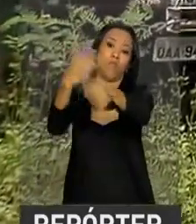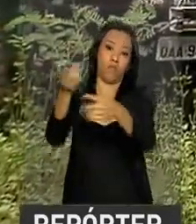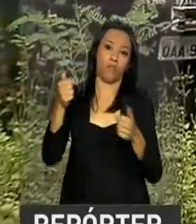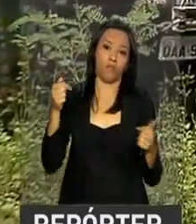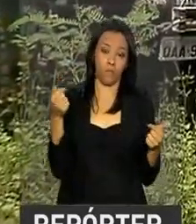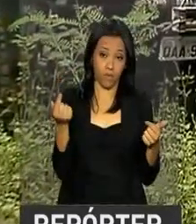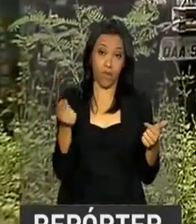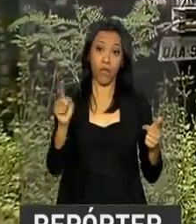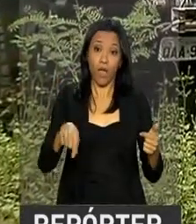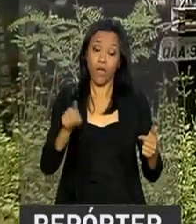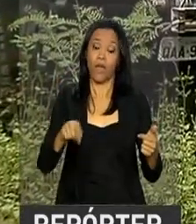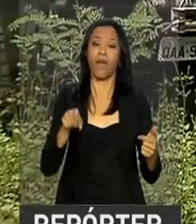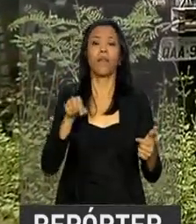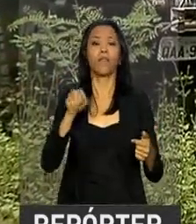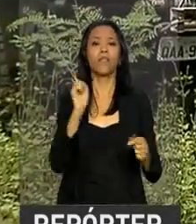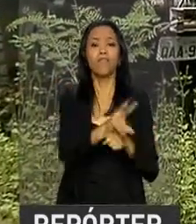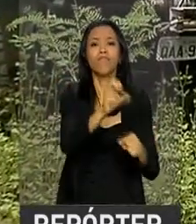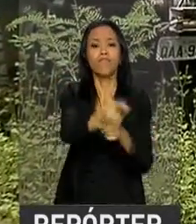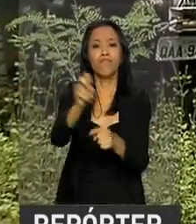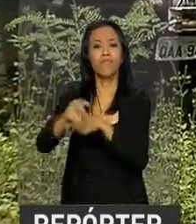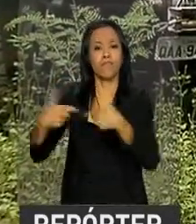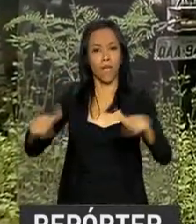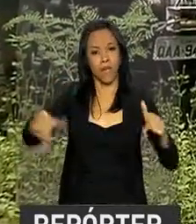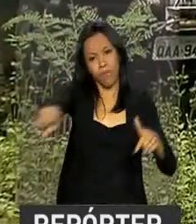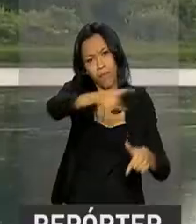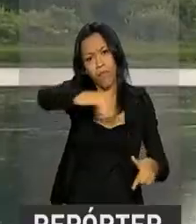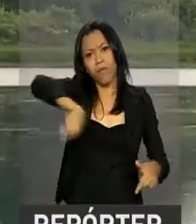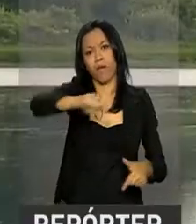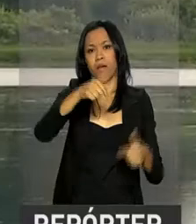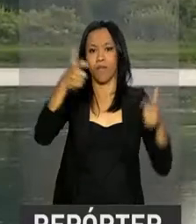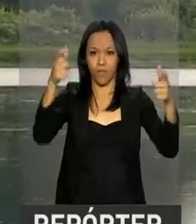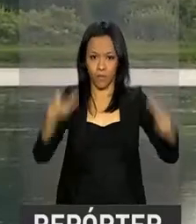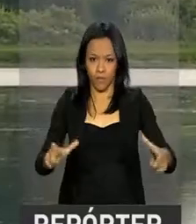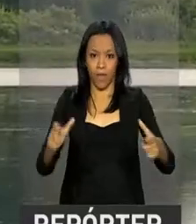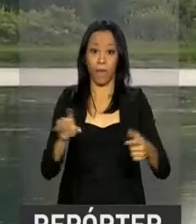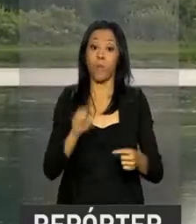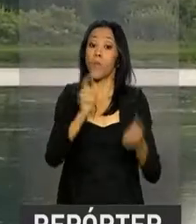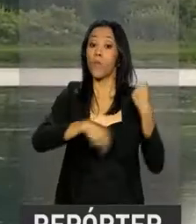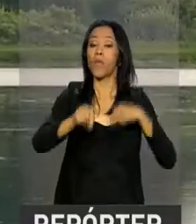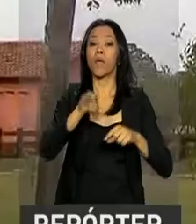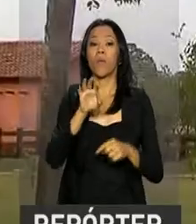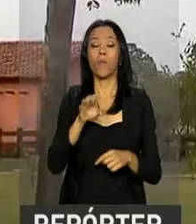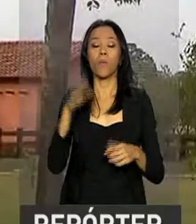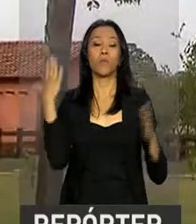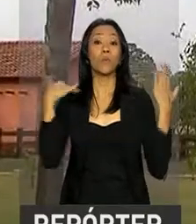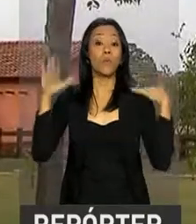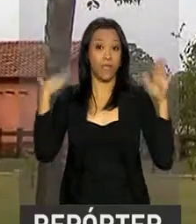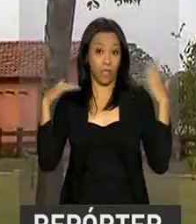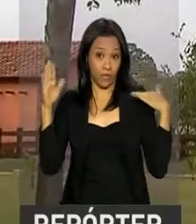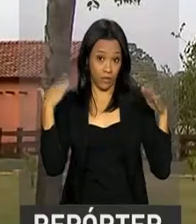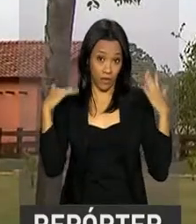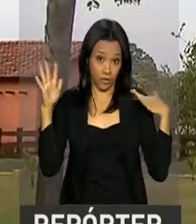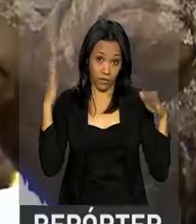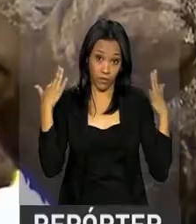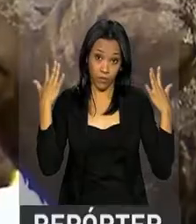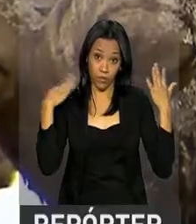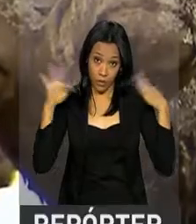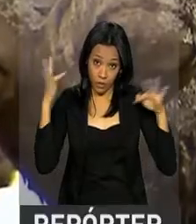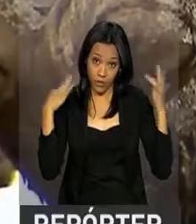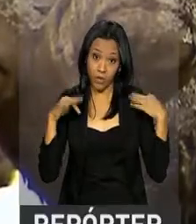com atividades que geram emprego e renda na região entre elas o ecoturismo essa fazenda por exemplo